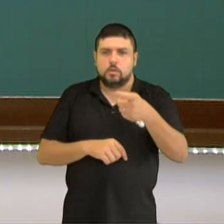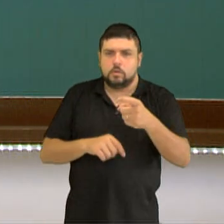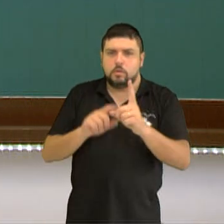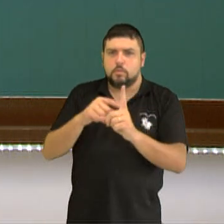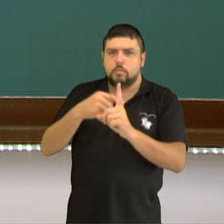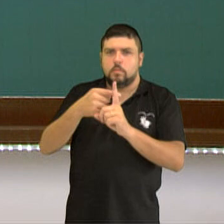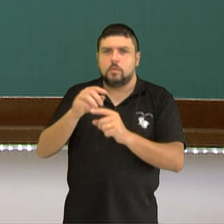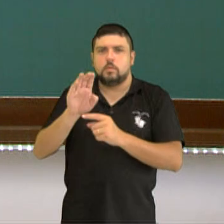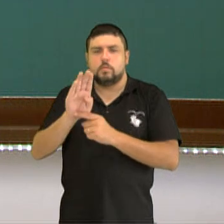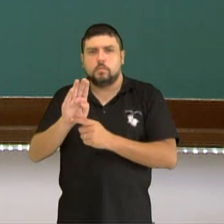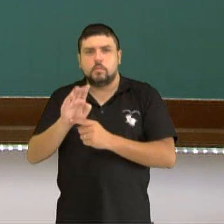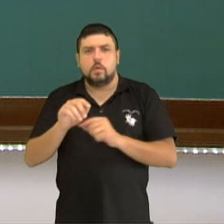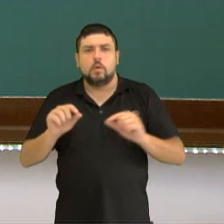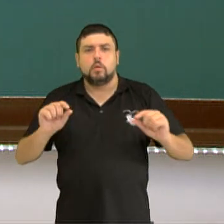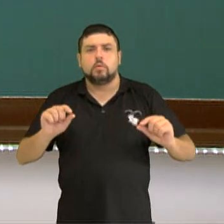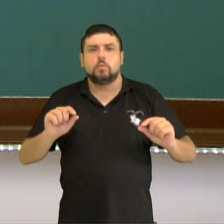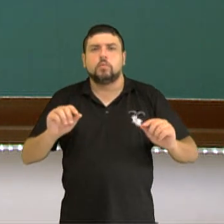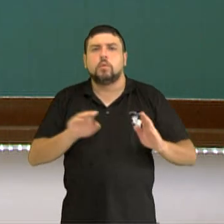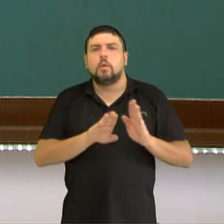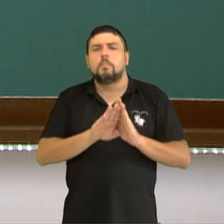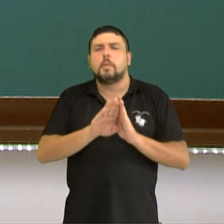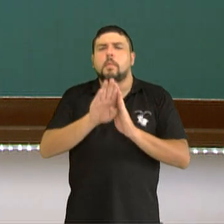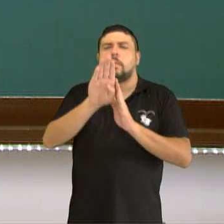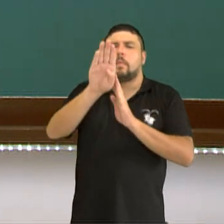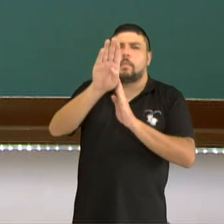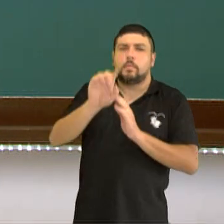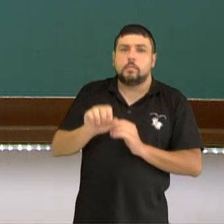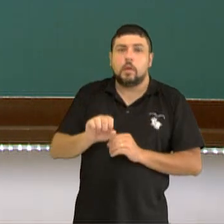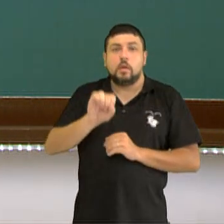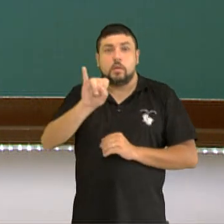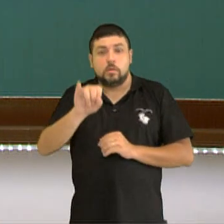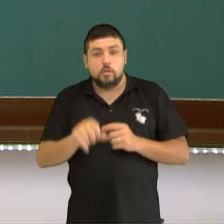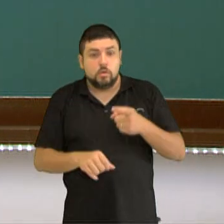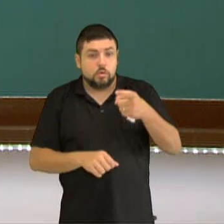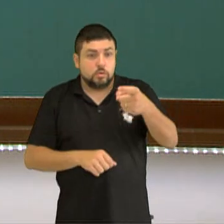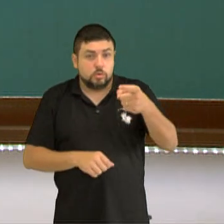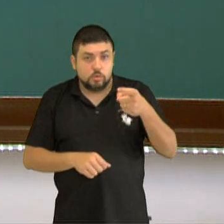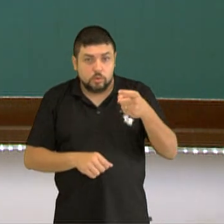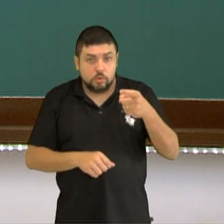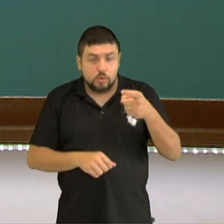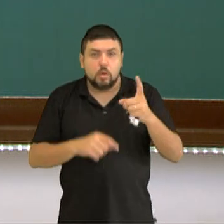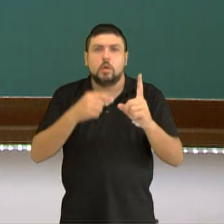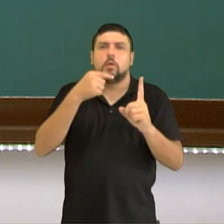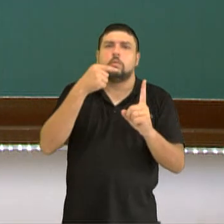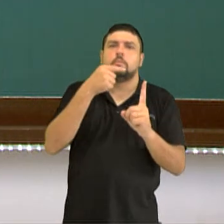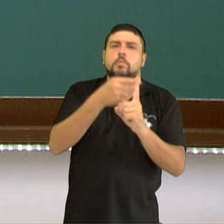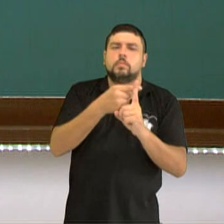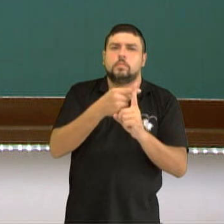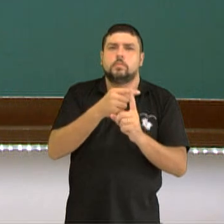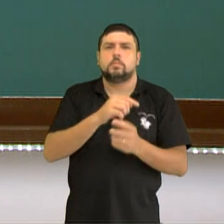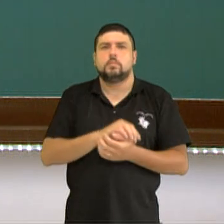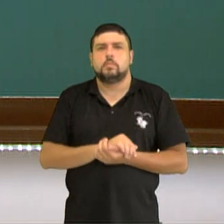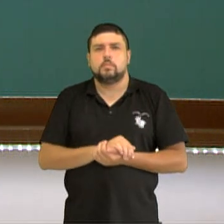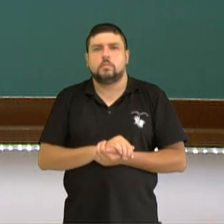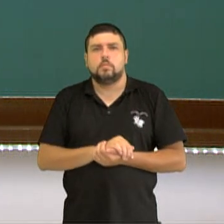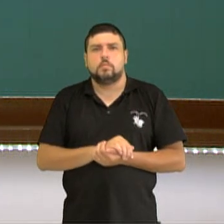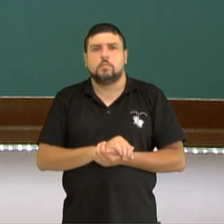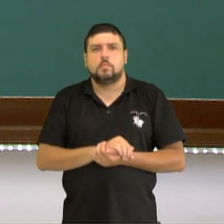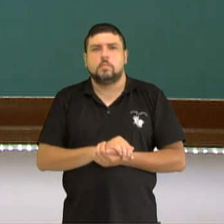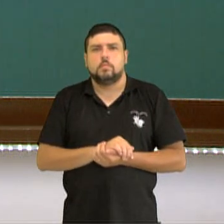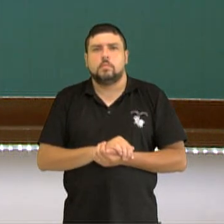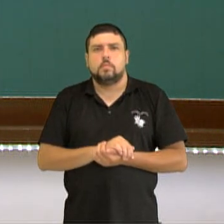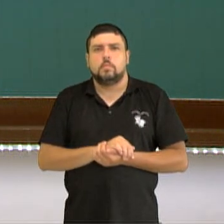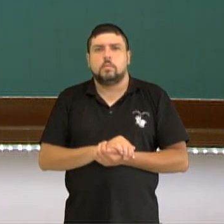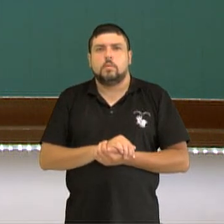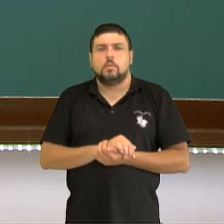crescente quando o coeficiente de x é positivo. Coeficiente é o número que está antes da